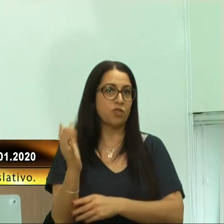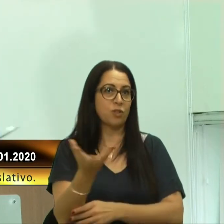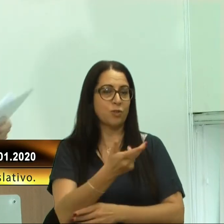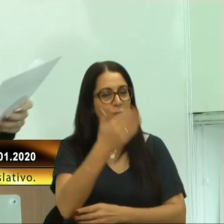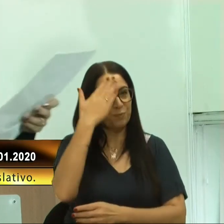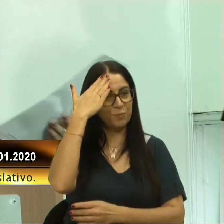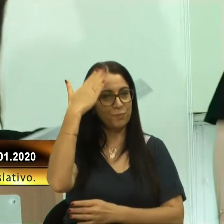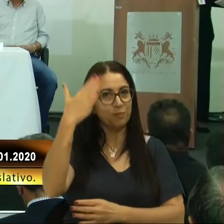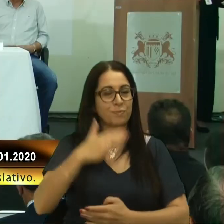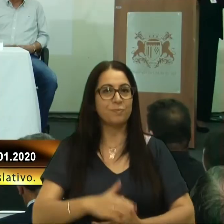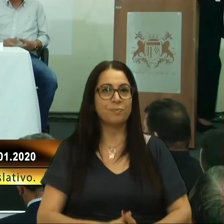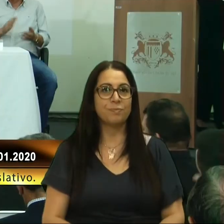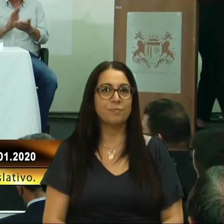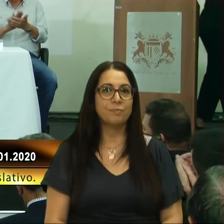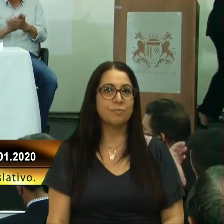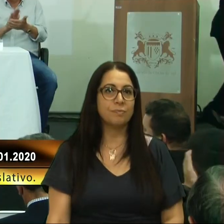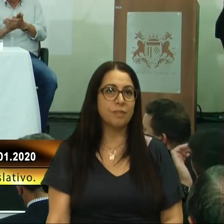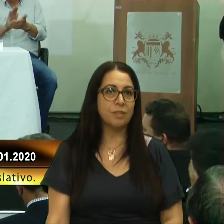Obrigada.